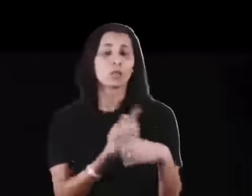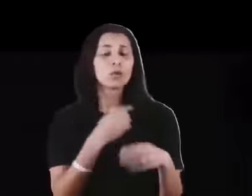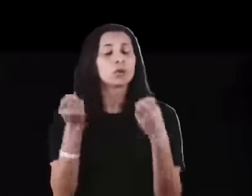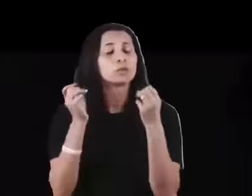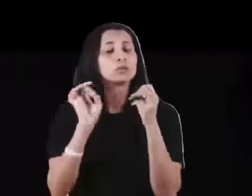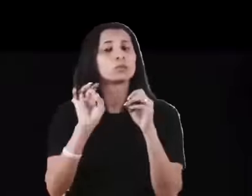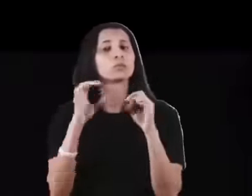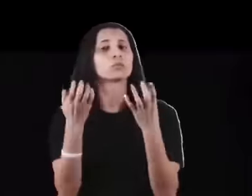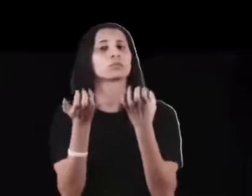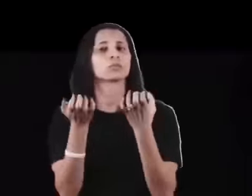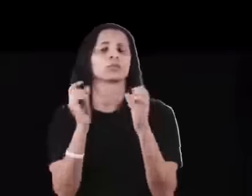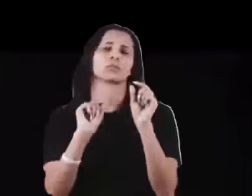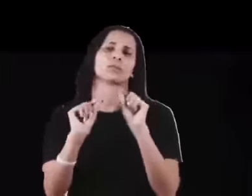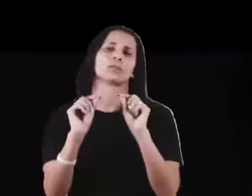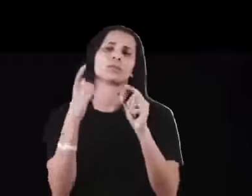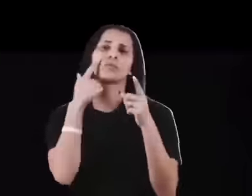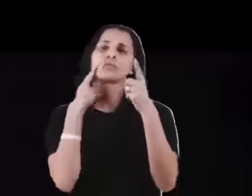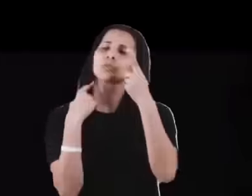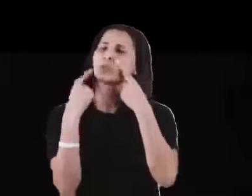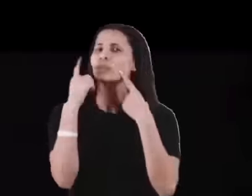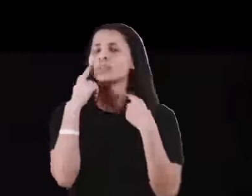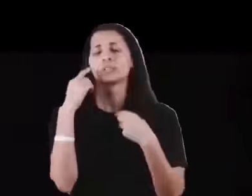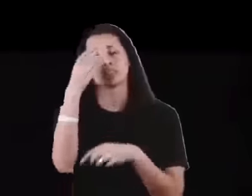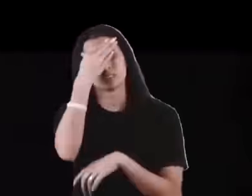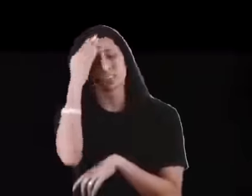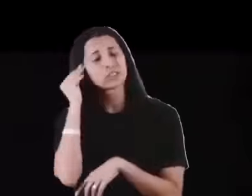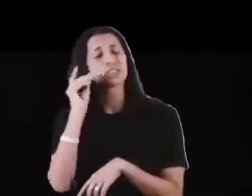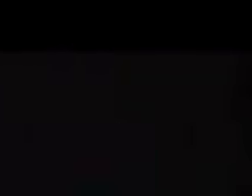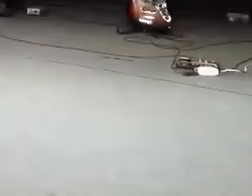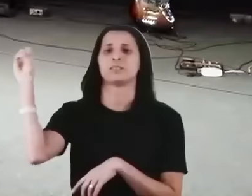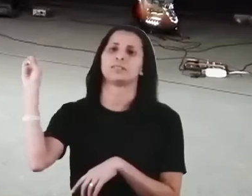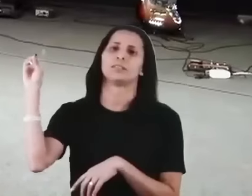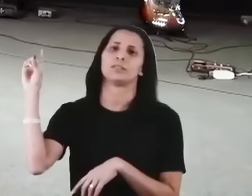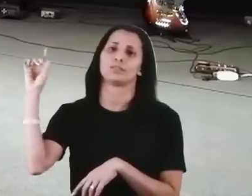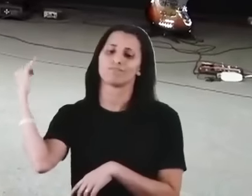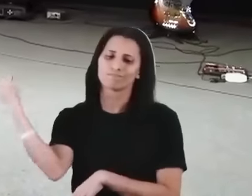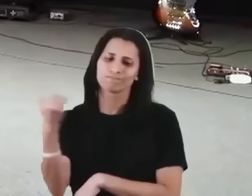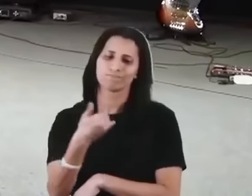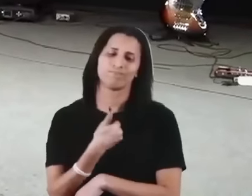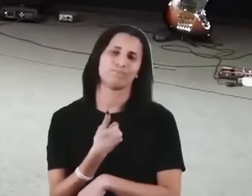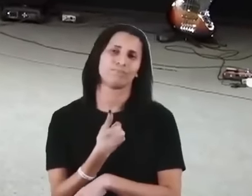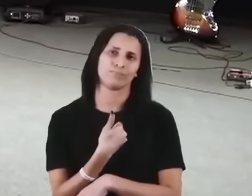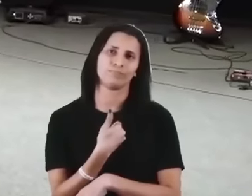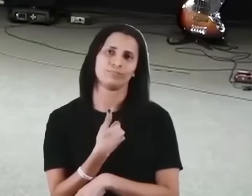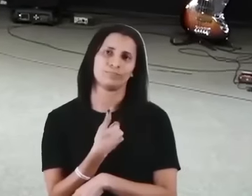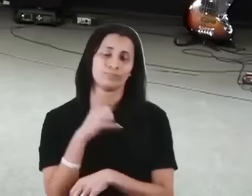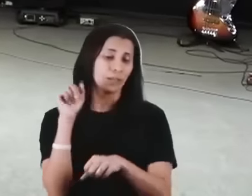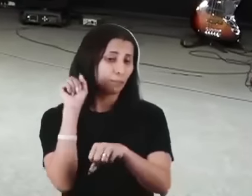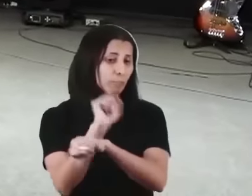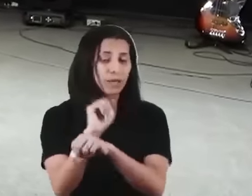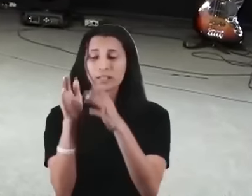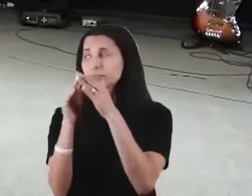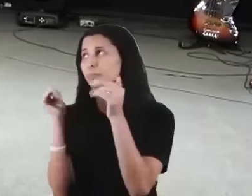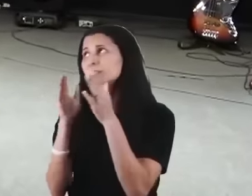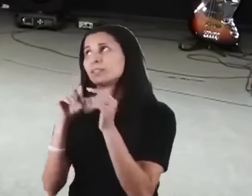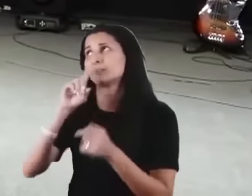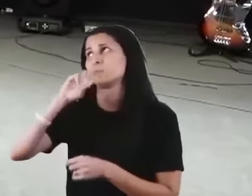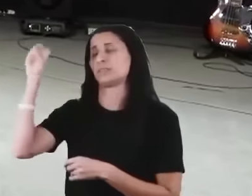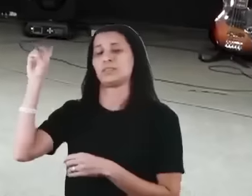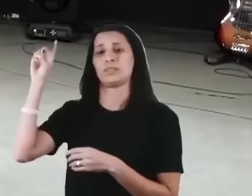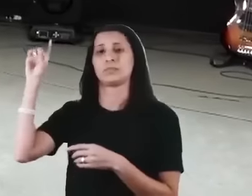e é ou não é a gente se esquece que Deus fala com a gente e para de pedir para Deus